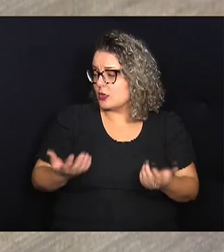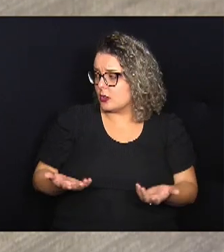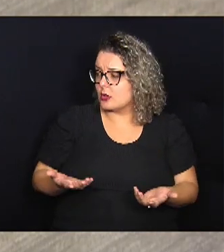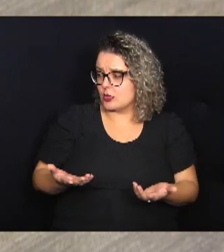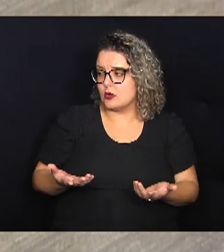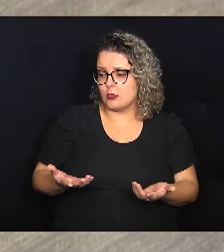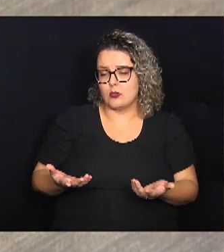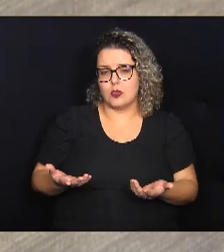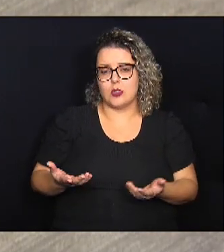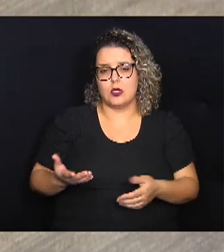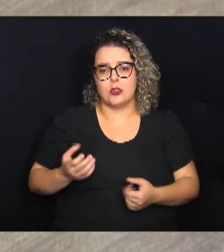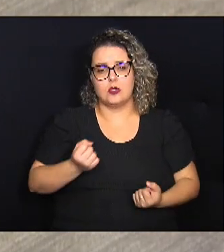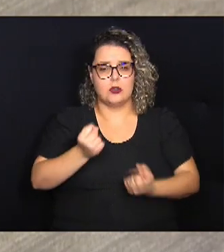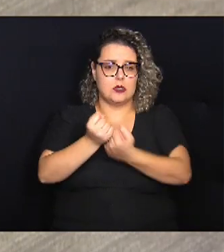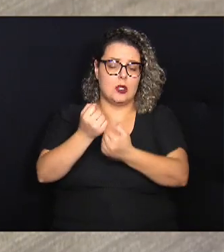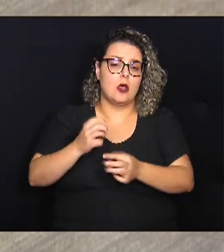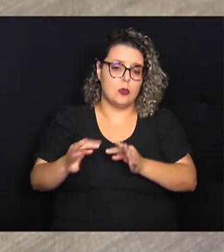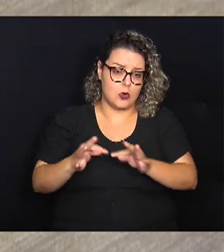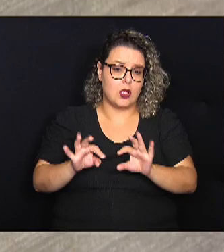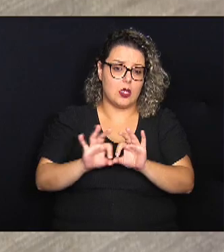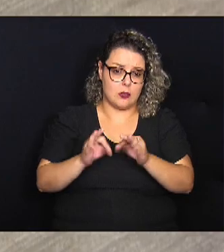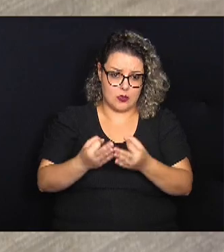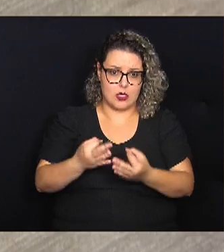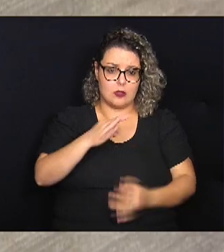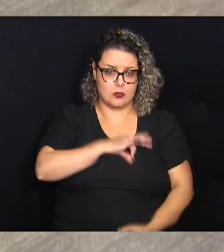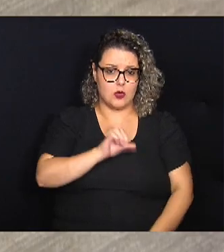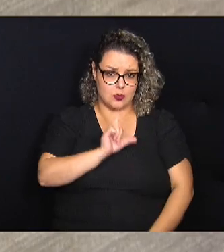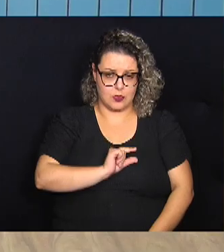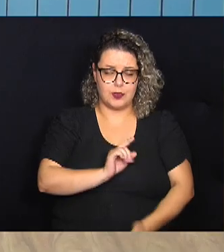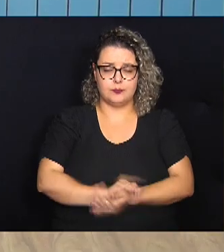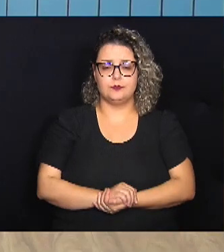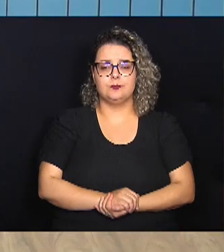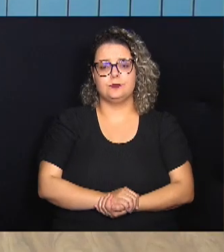destinar esse apoio técnico às famílias de baixa renda.